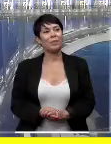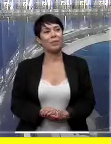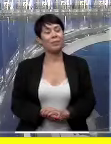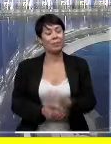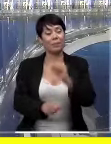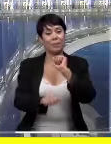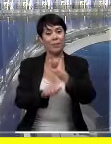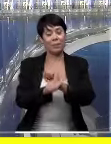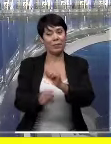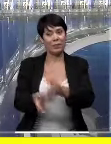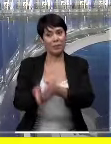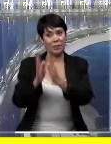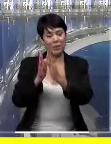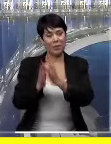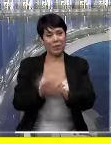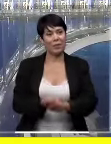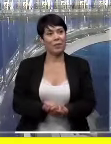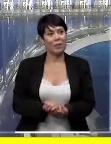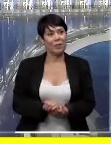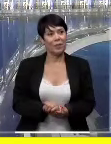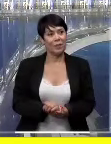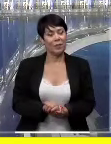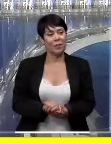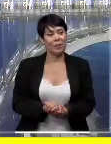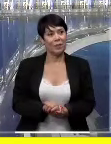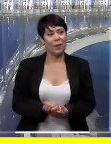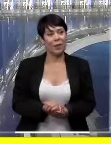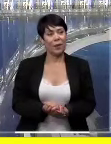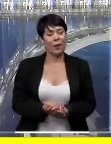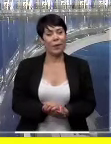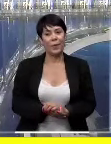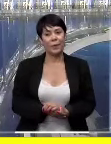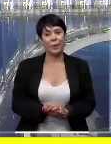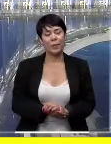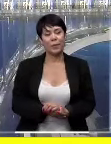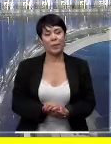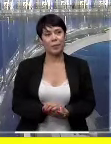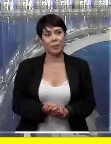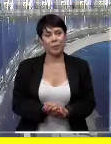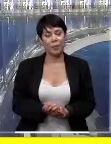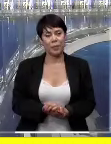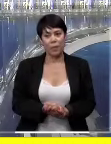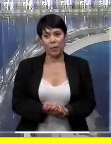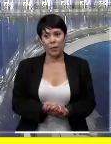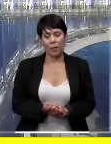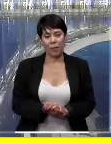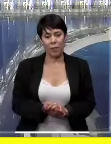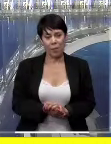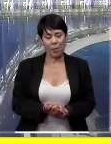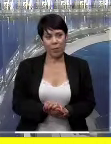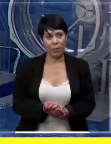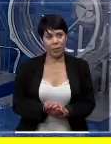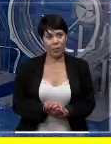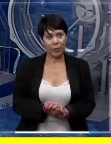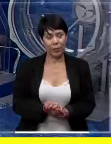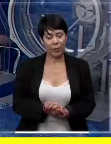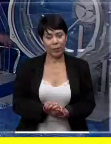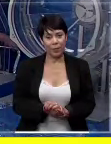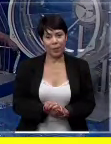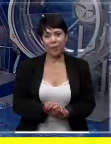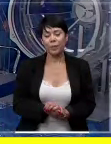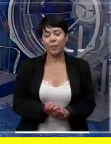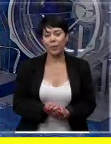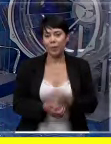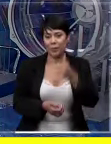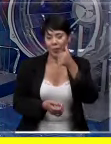Não desceram todas as bolas. A nona coluna, com as dezenas terminadas em 9. As bolas na cor laranja. A Priscila,